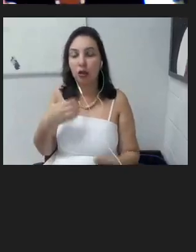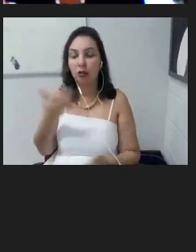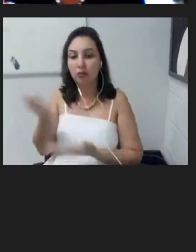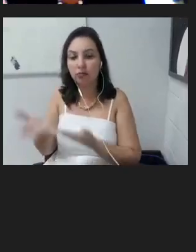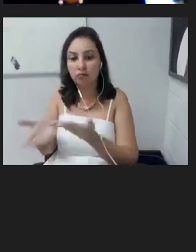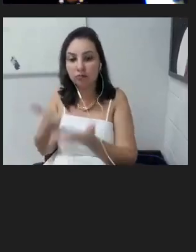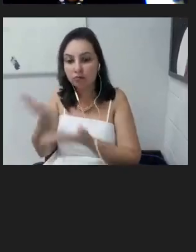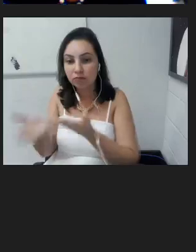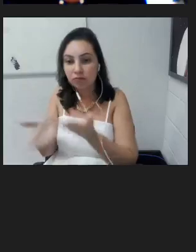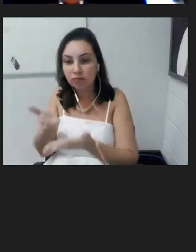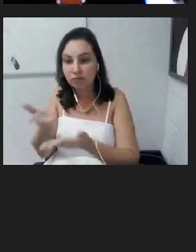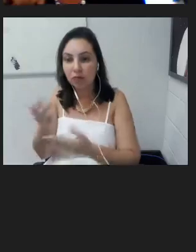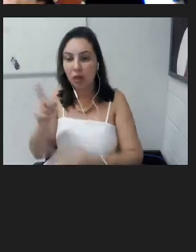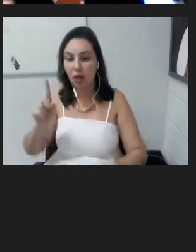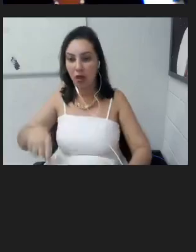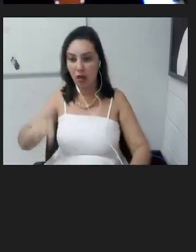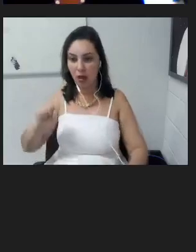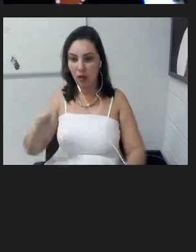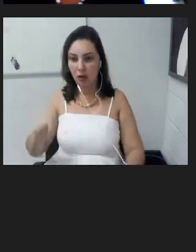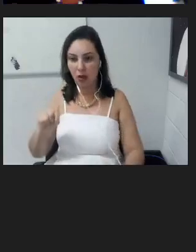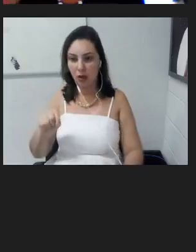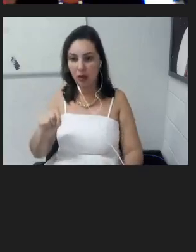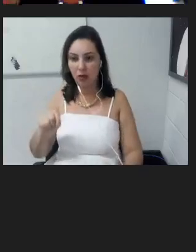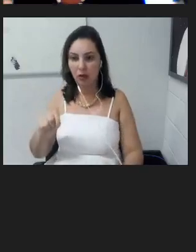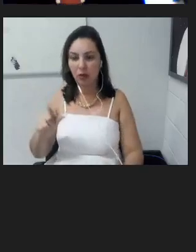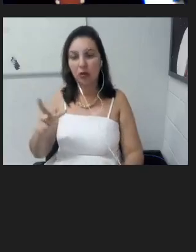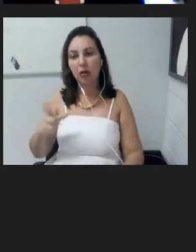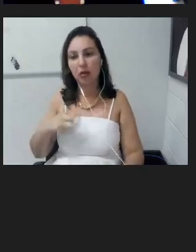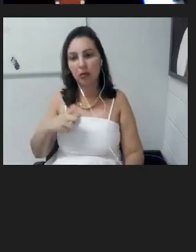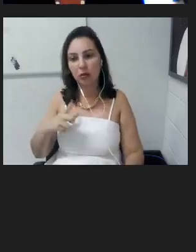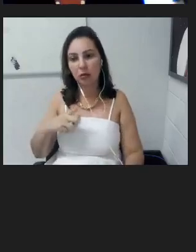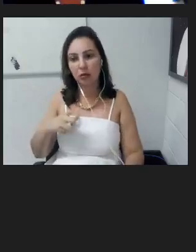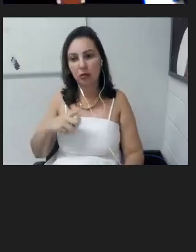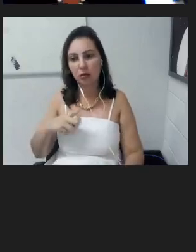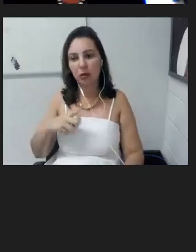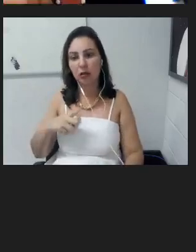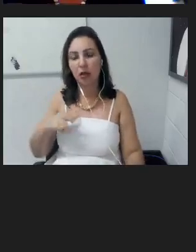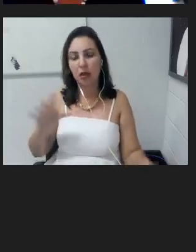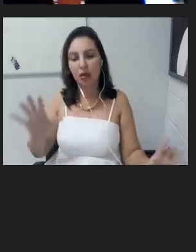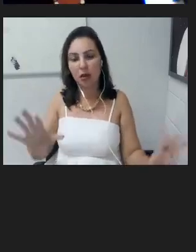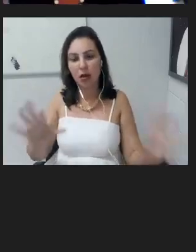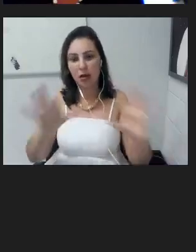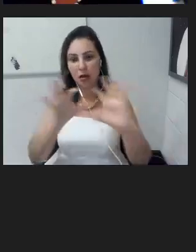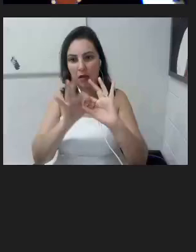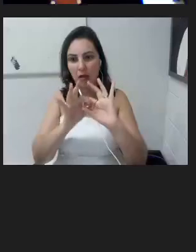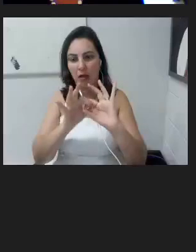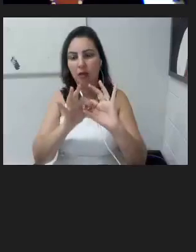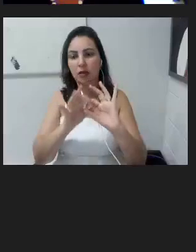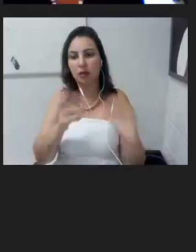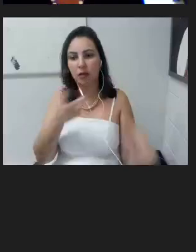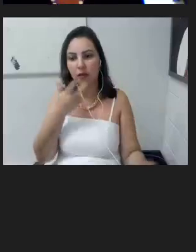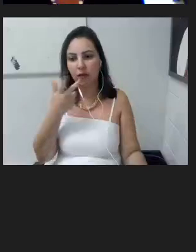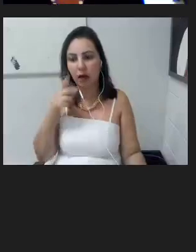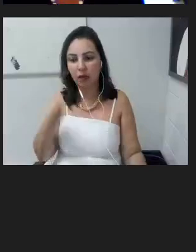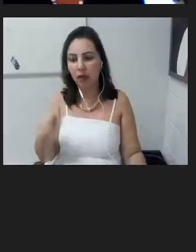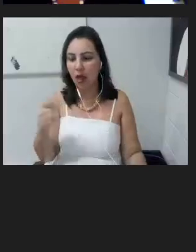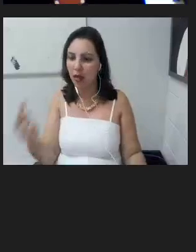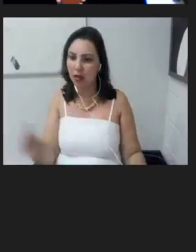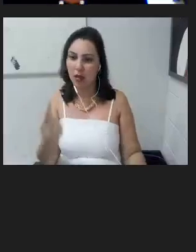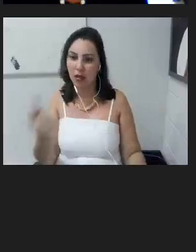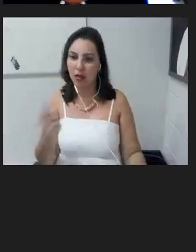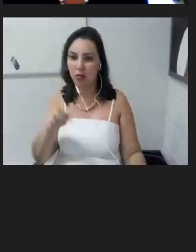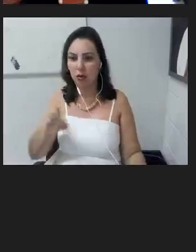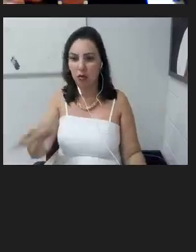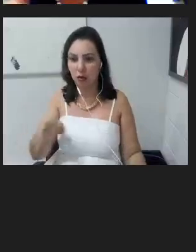de abordagem é disponibilizar esta rede e dizer para ele que ele não está sozinho.